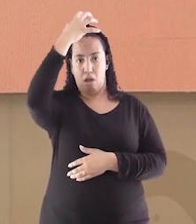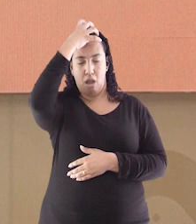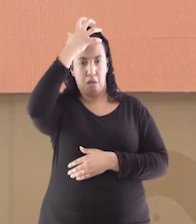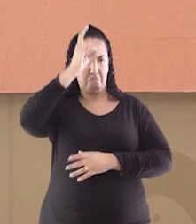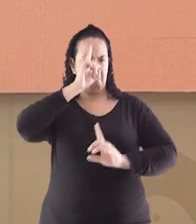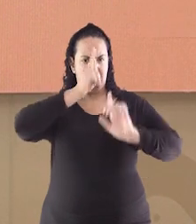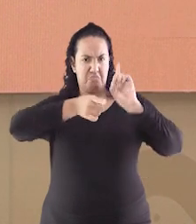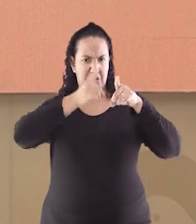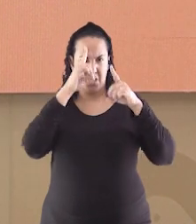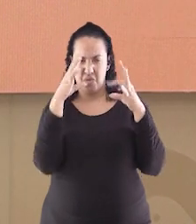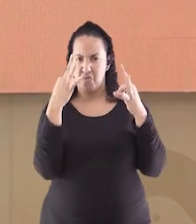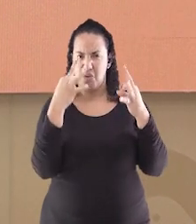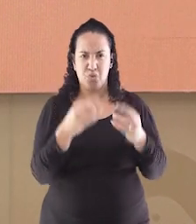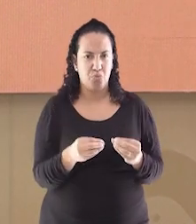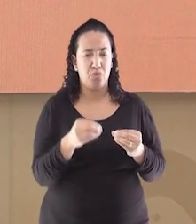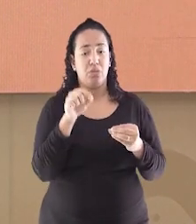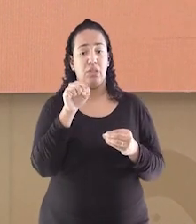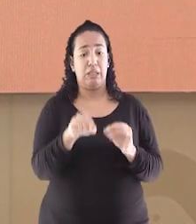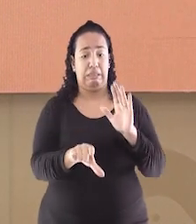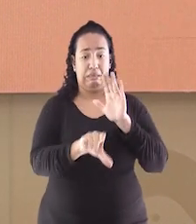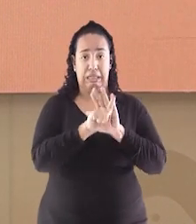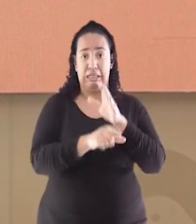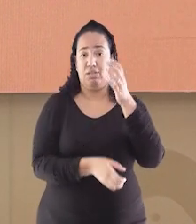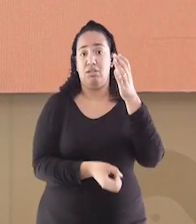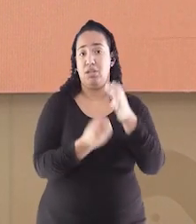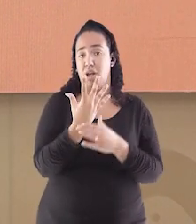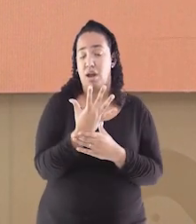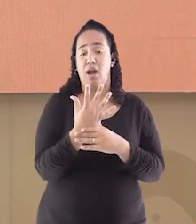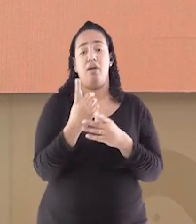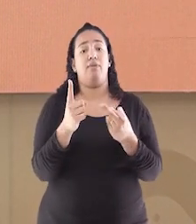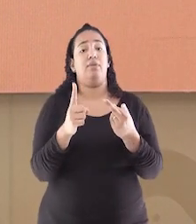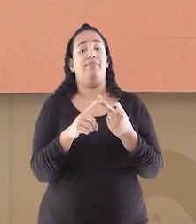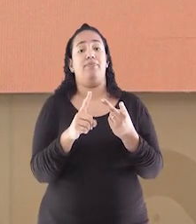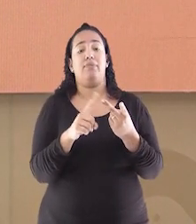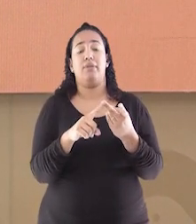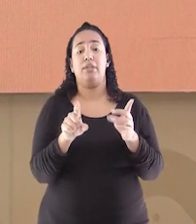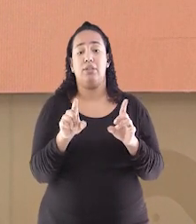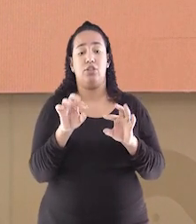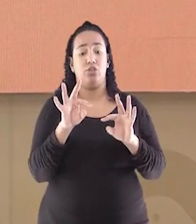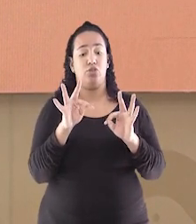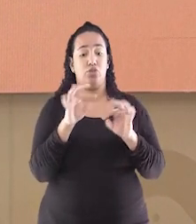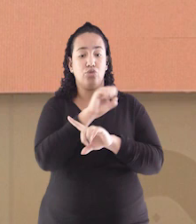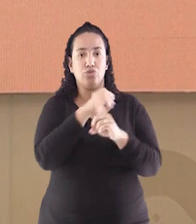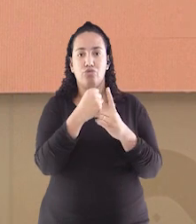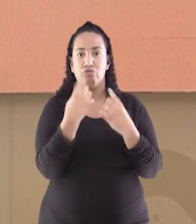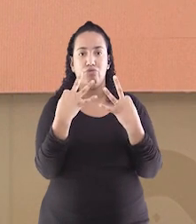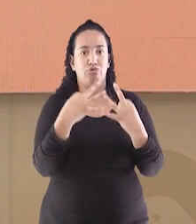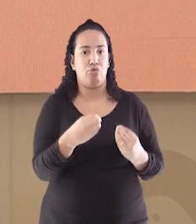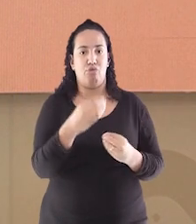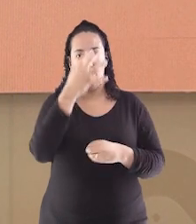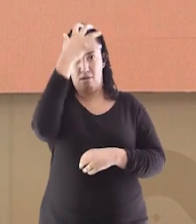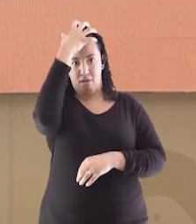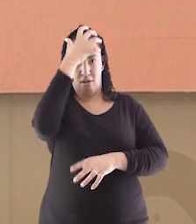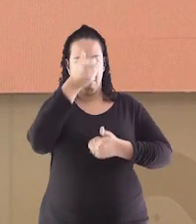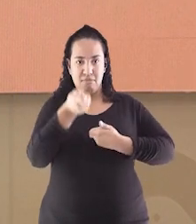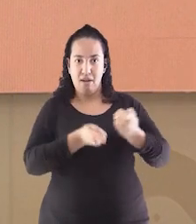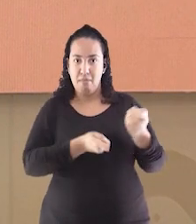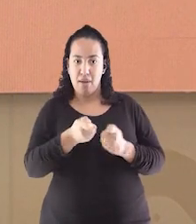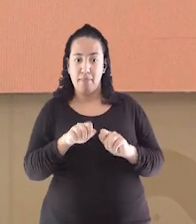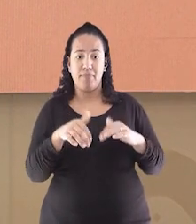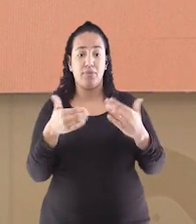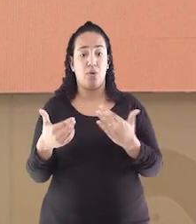que fazia e desfazia as leis que comandava toda aquela sociedade. Nesse caso, estamos falando que o poder